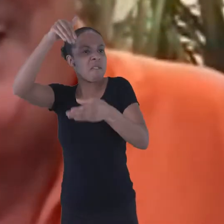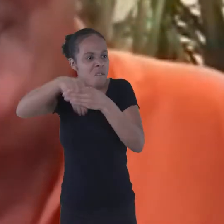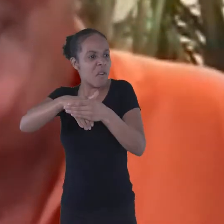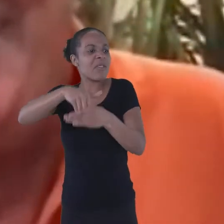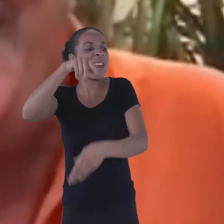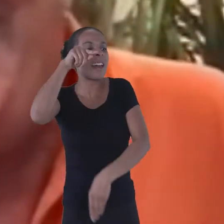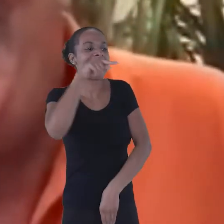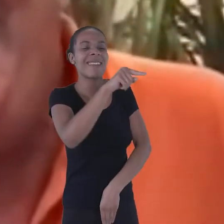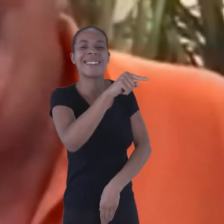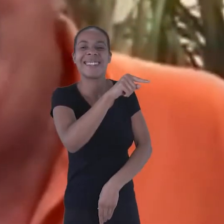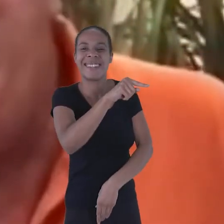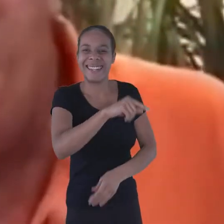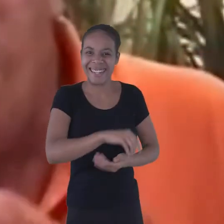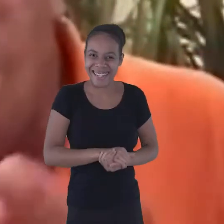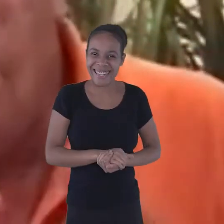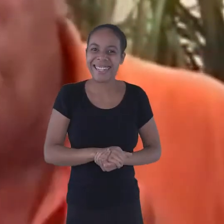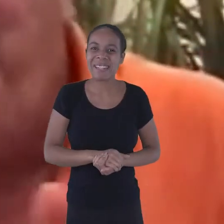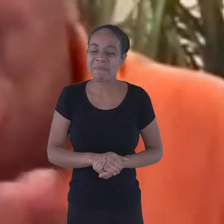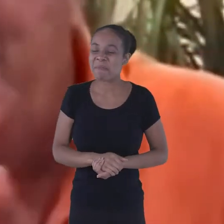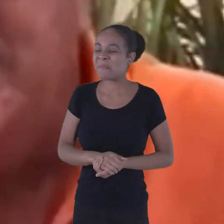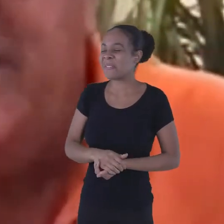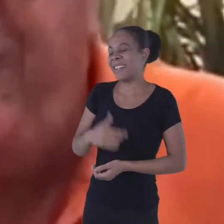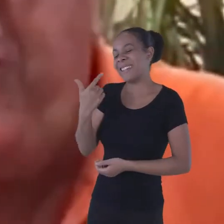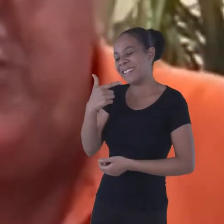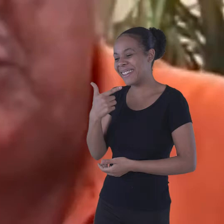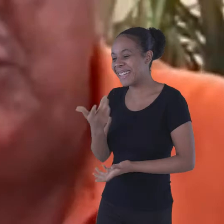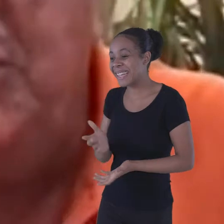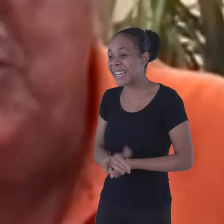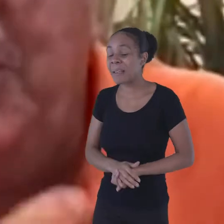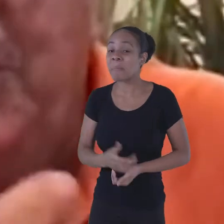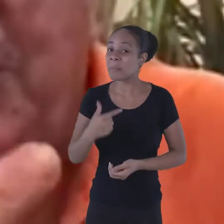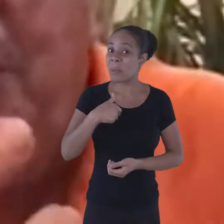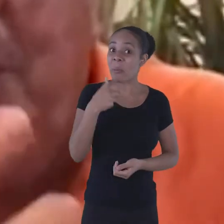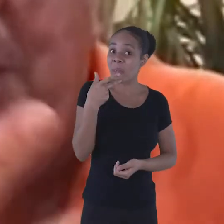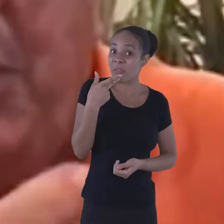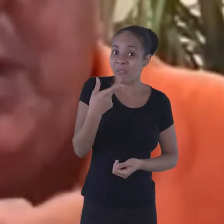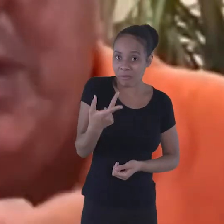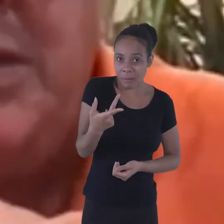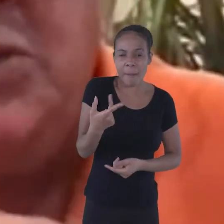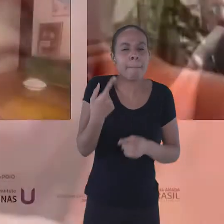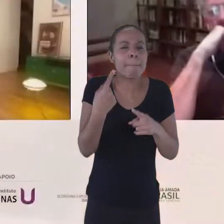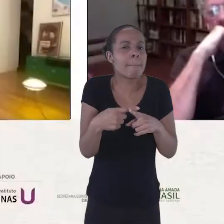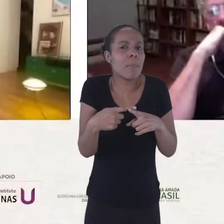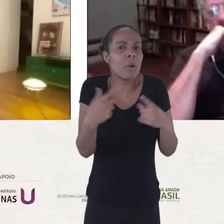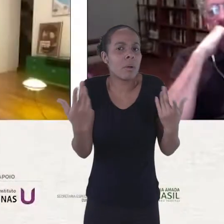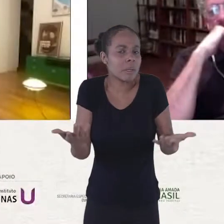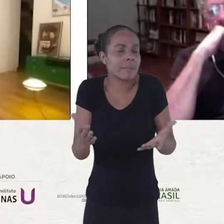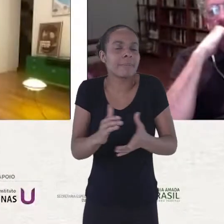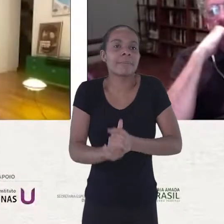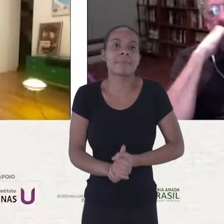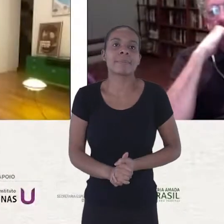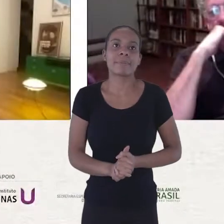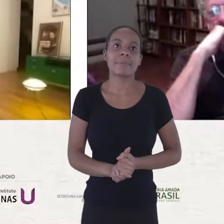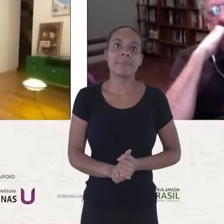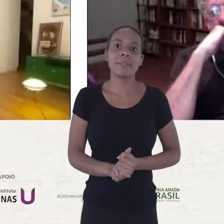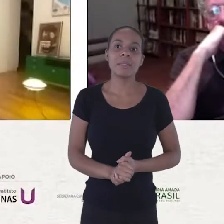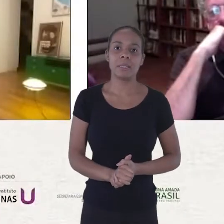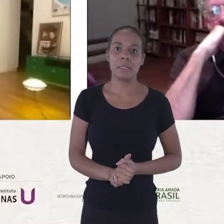Que beleza. E eu estou falando isso, Afonso, porque, de uma certa